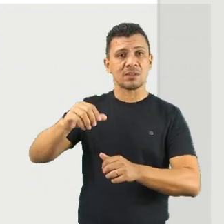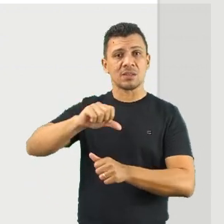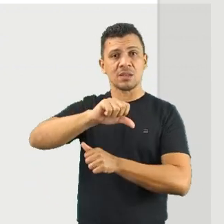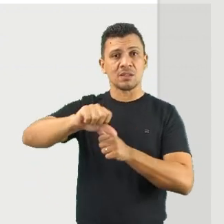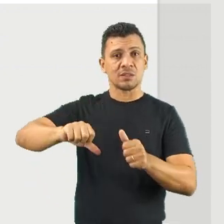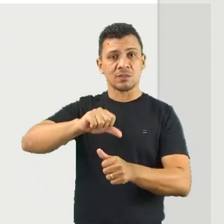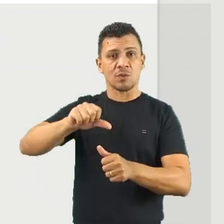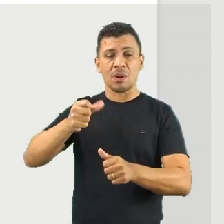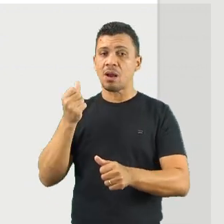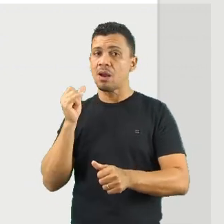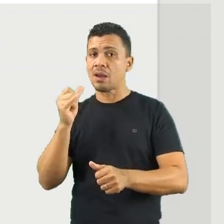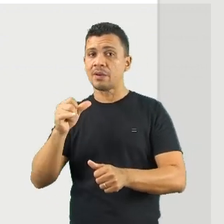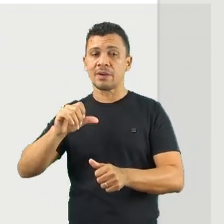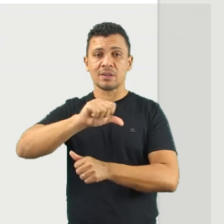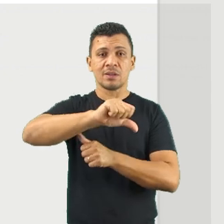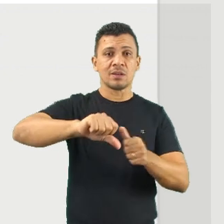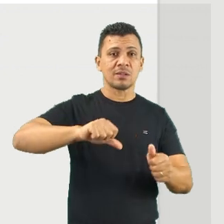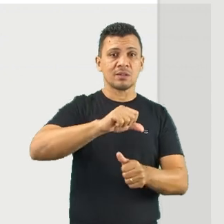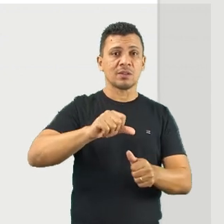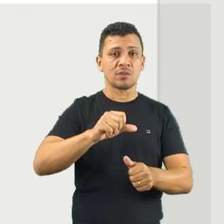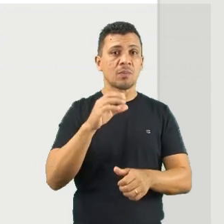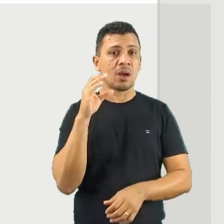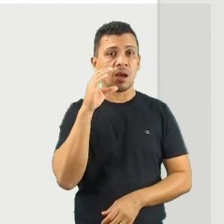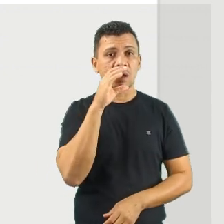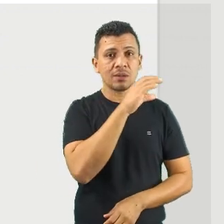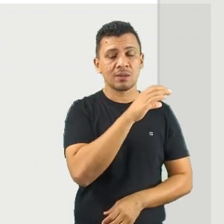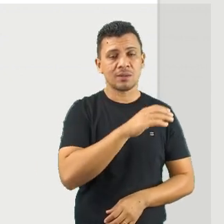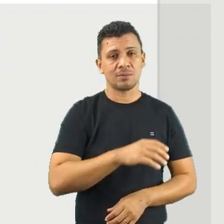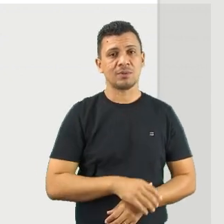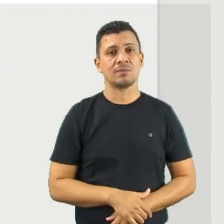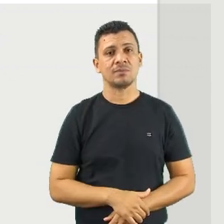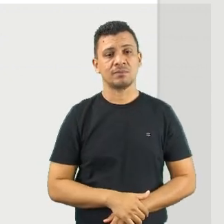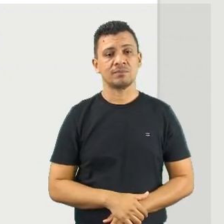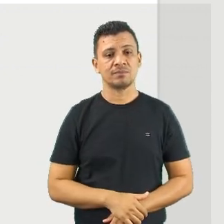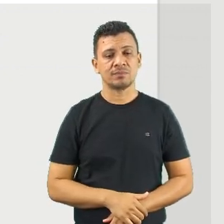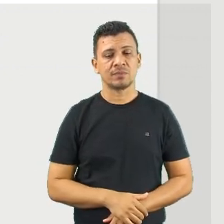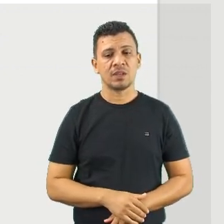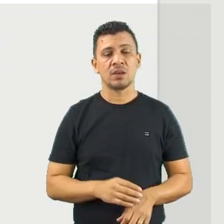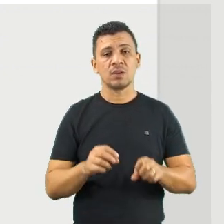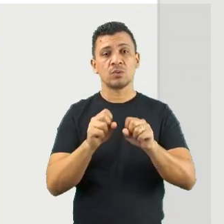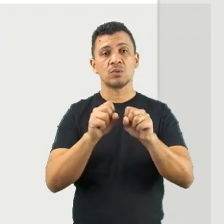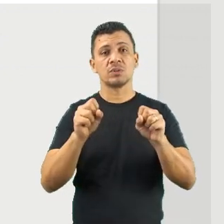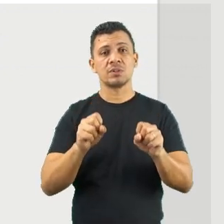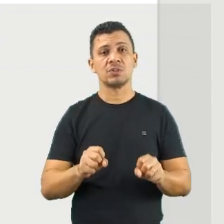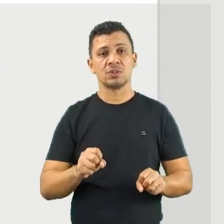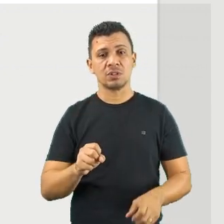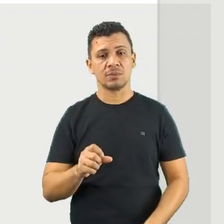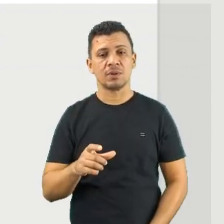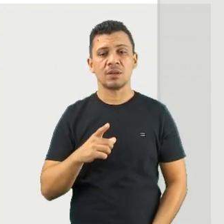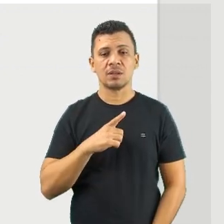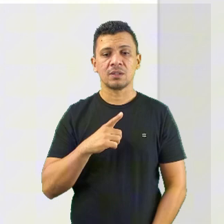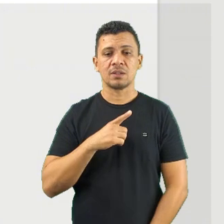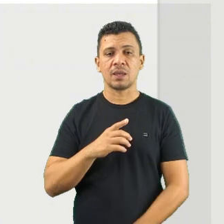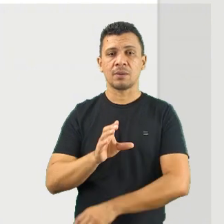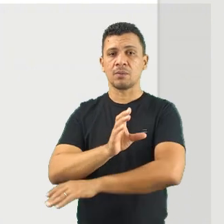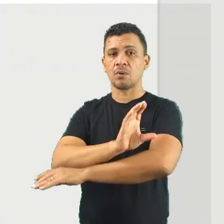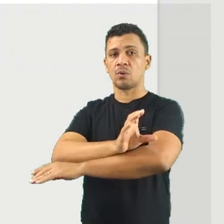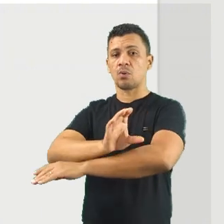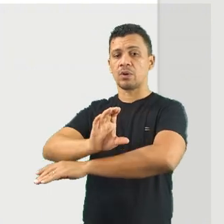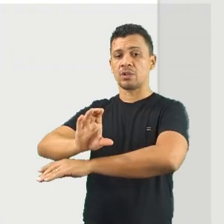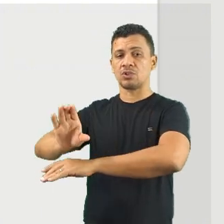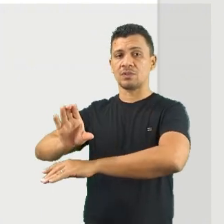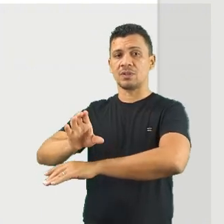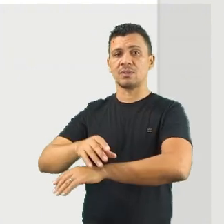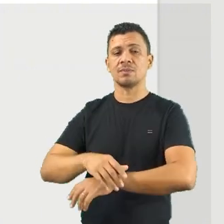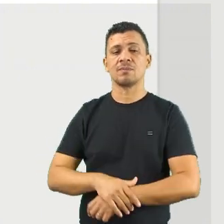energia térmica. Então, o que acontece? Ó, um sistema que tem uma corrente elétrica, se a